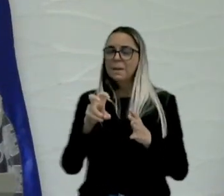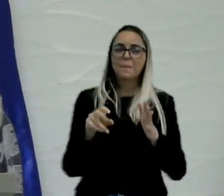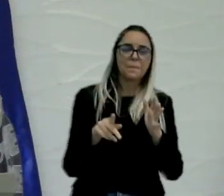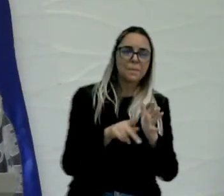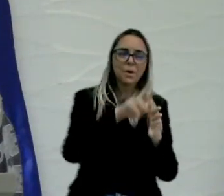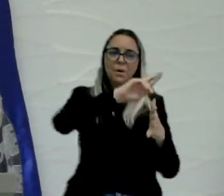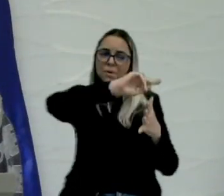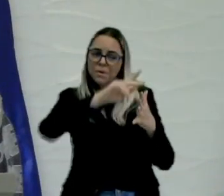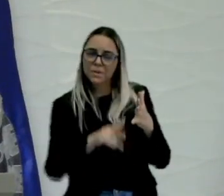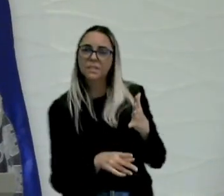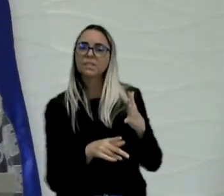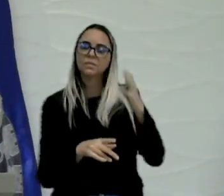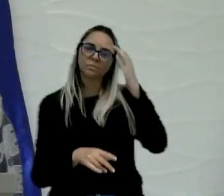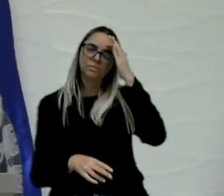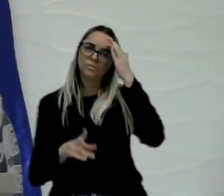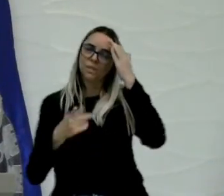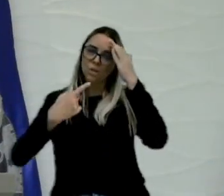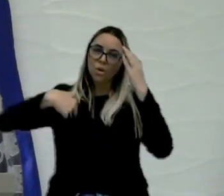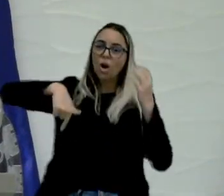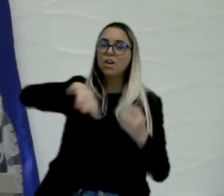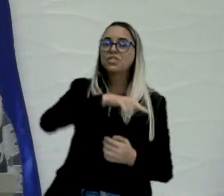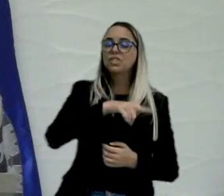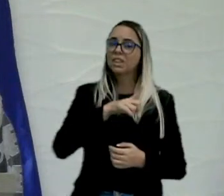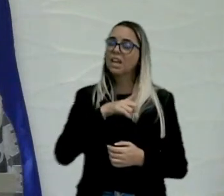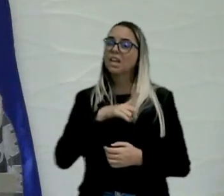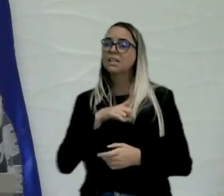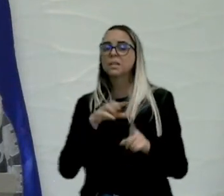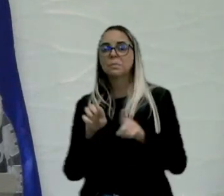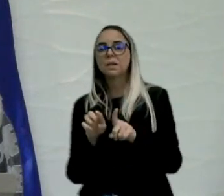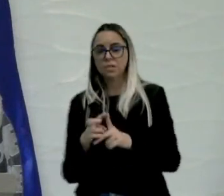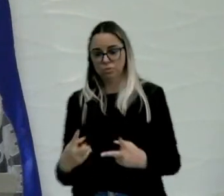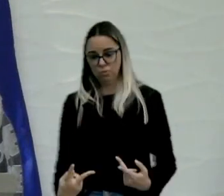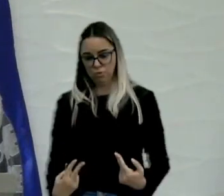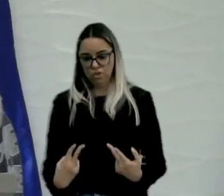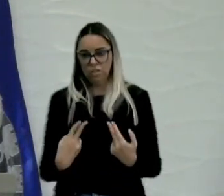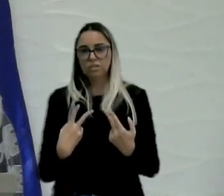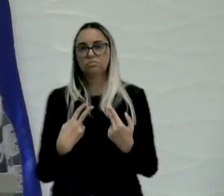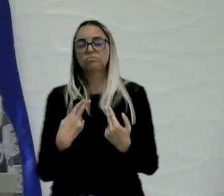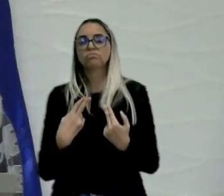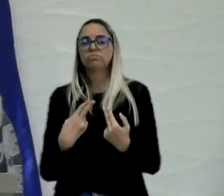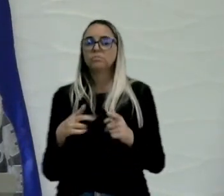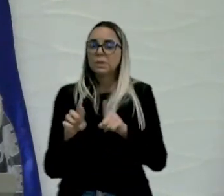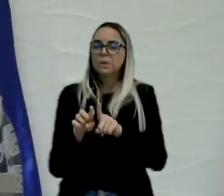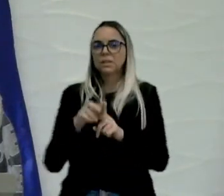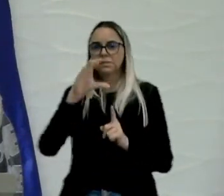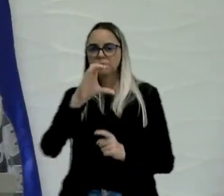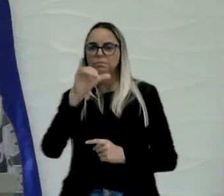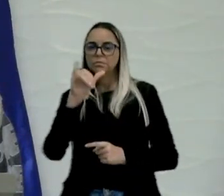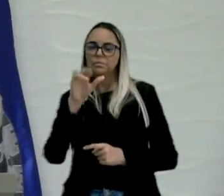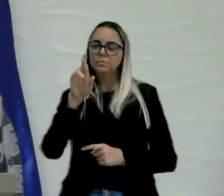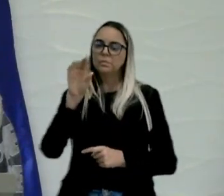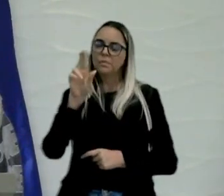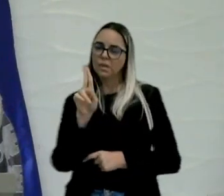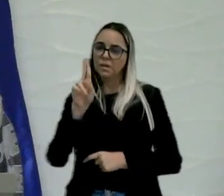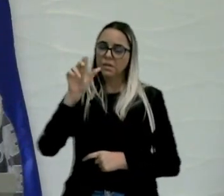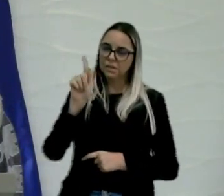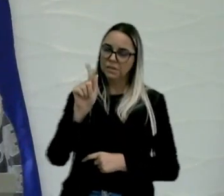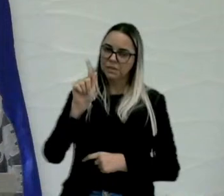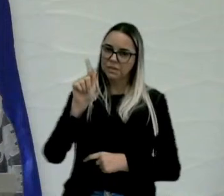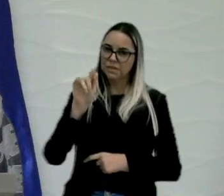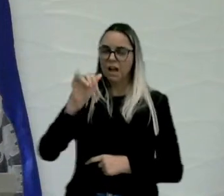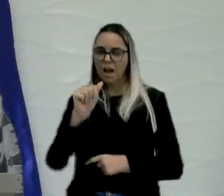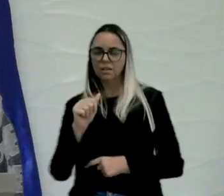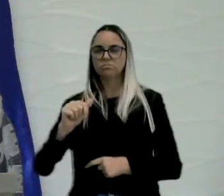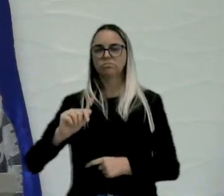especialidad nós tínhamos as cirurgias também no primeiro mandato da ex-prefeita Debra